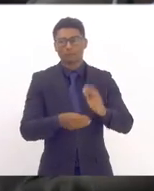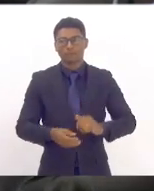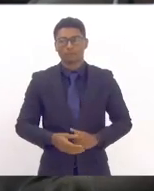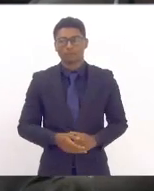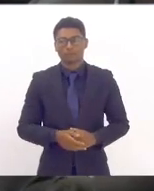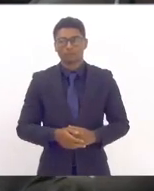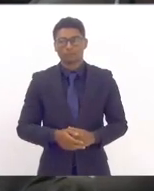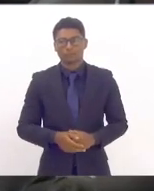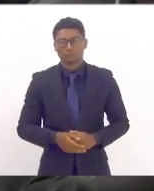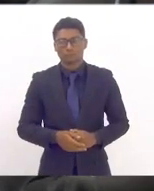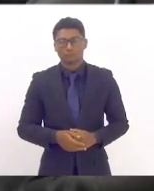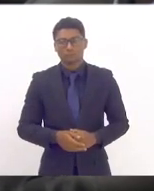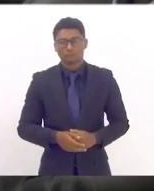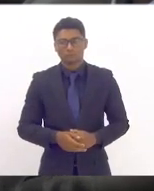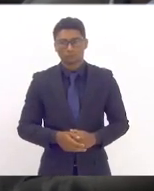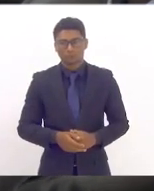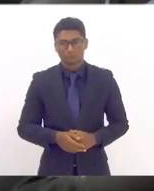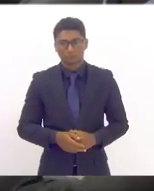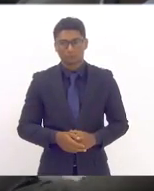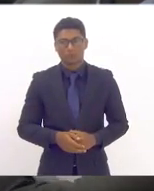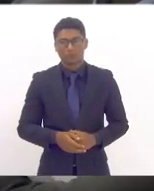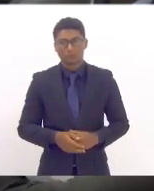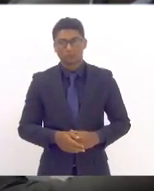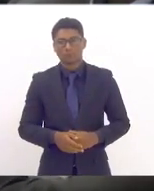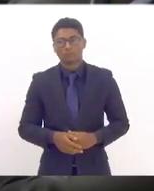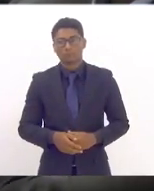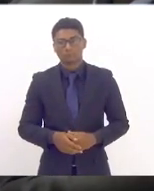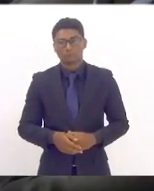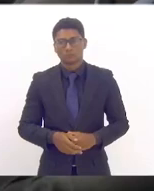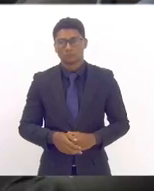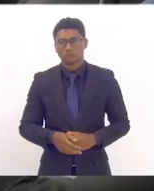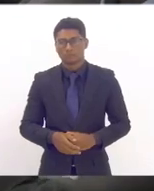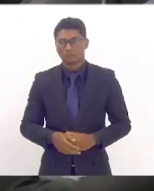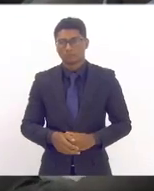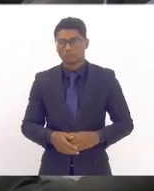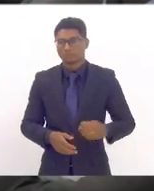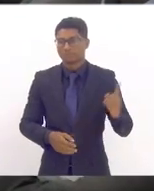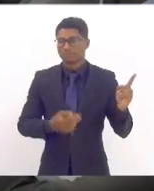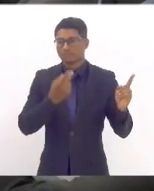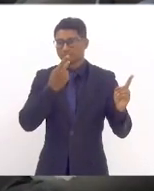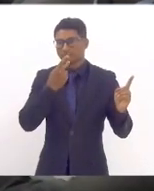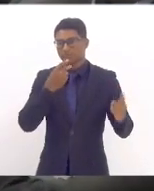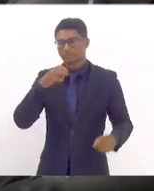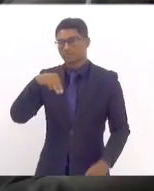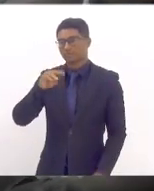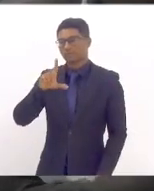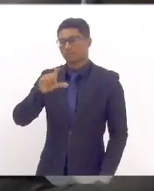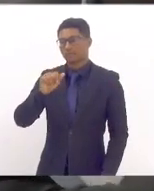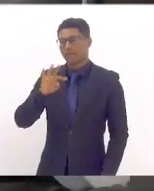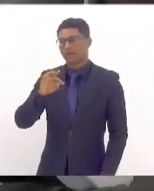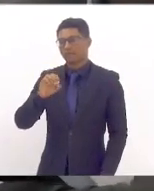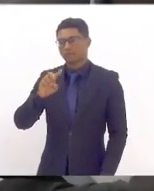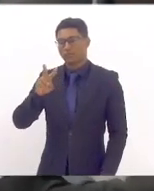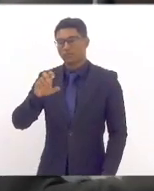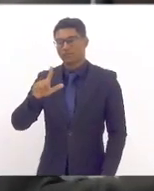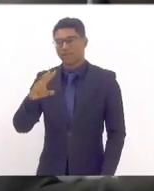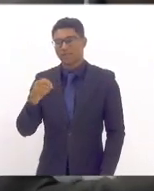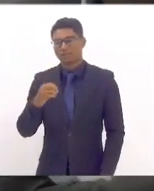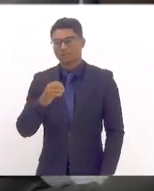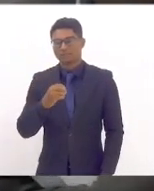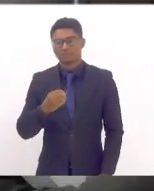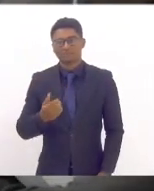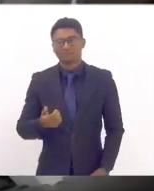O que foi introduzido foram 13 bacalhau velho Deputado como esses bacalhaus